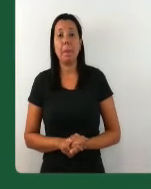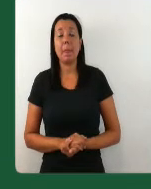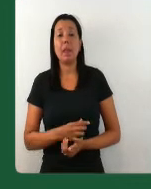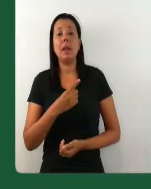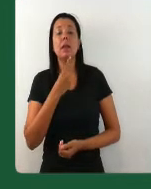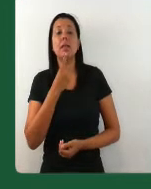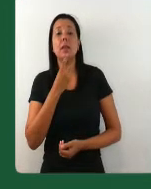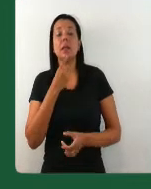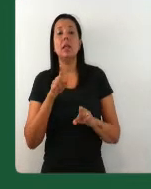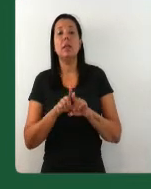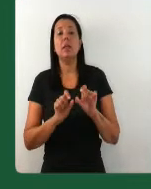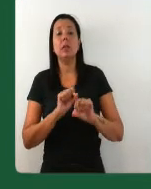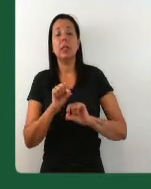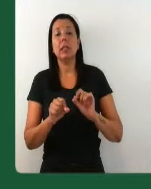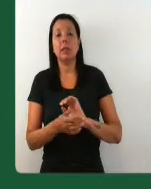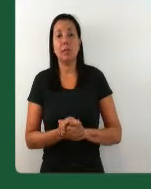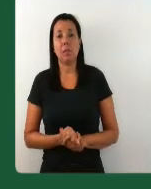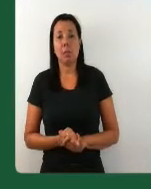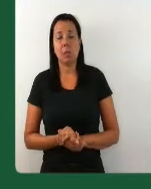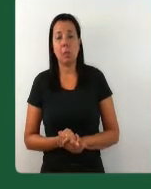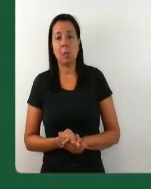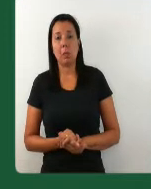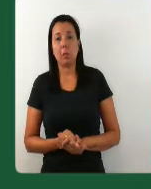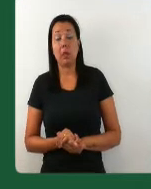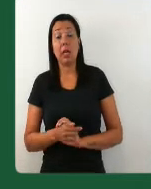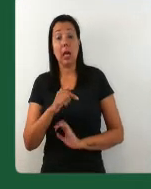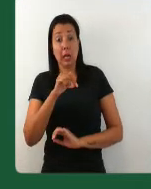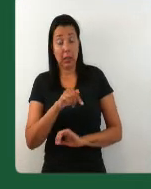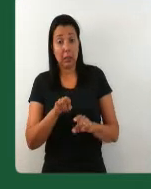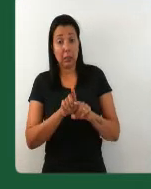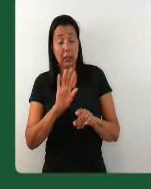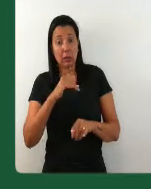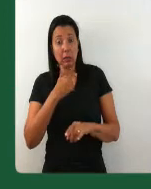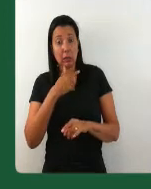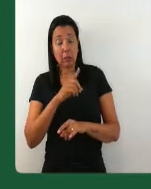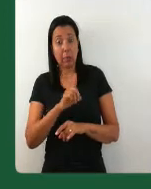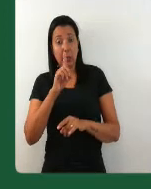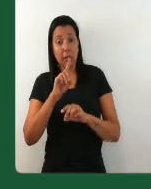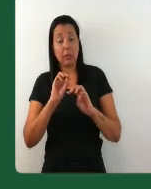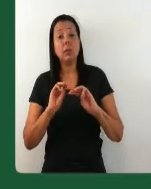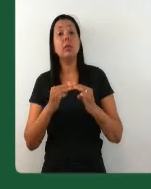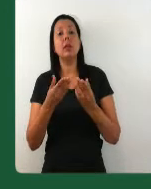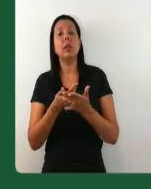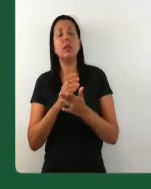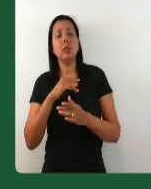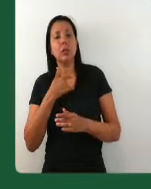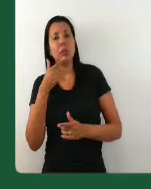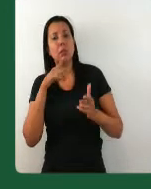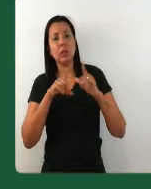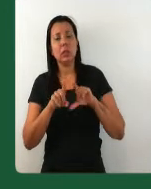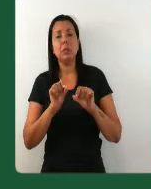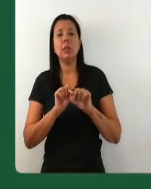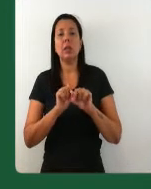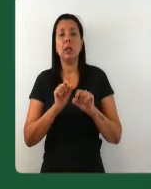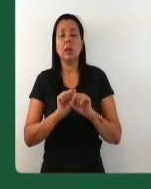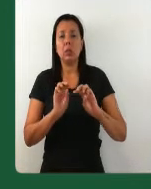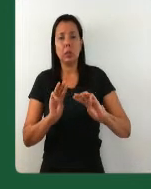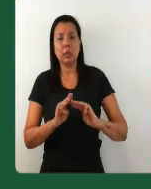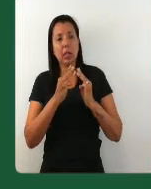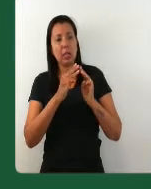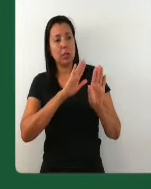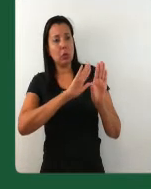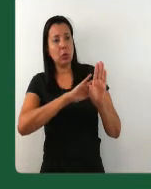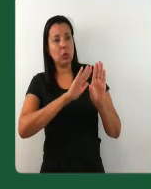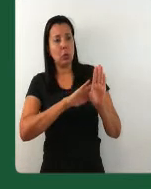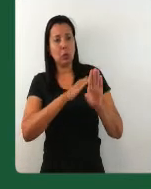vermelha, xadrez e azul, né? Aqui no nosso primeiro slide, nós conseguimos ver um slide de fundo